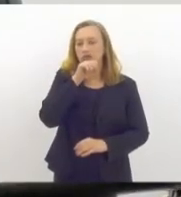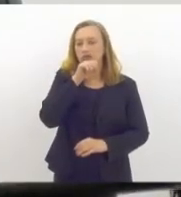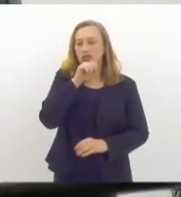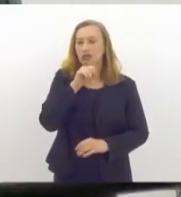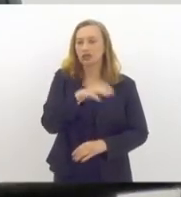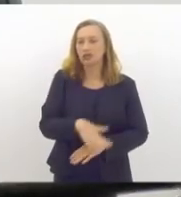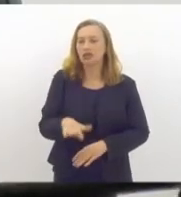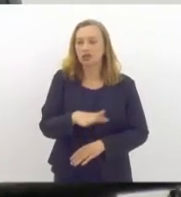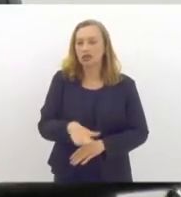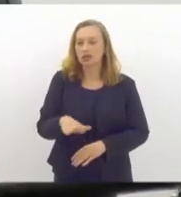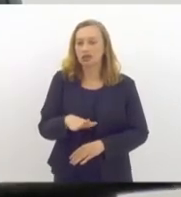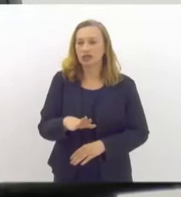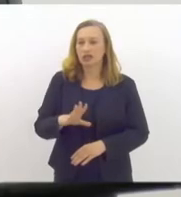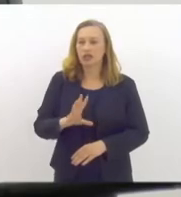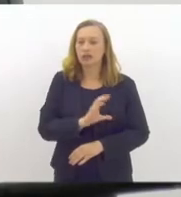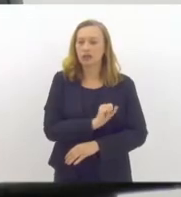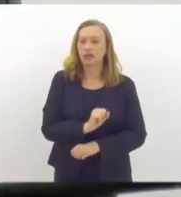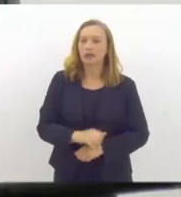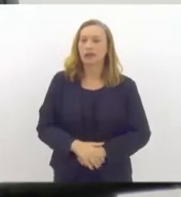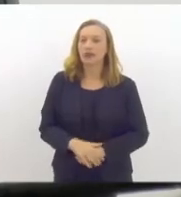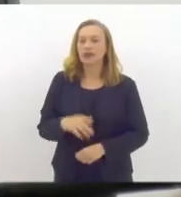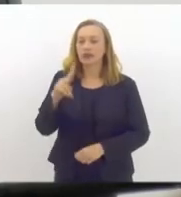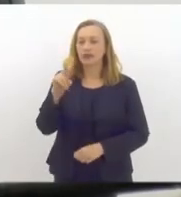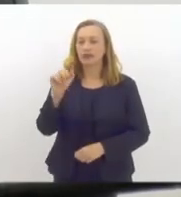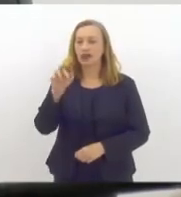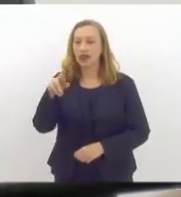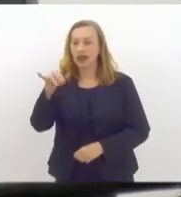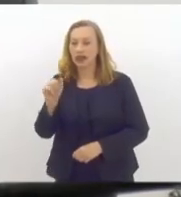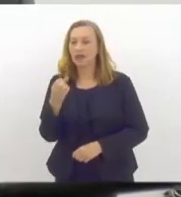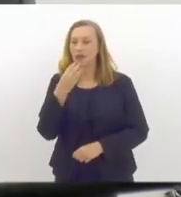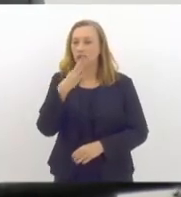Representação da dona Valéria. Bom dia.